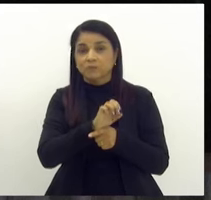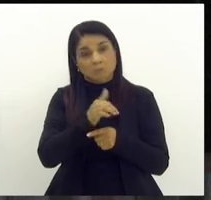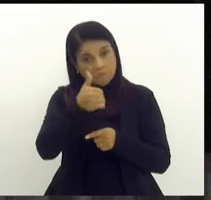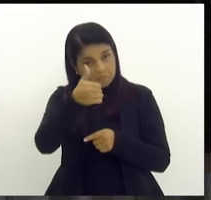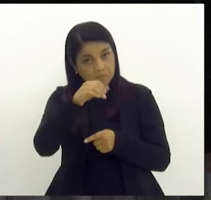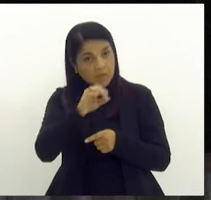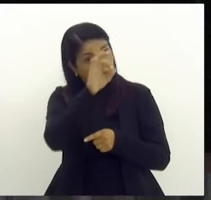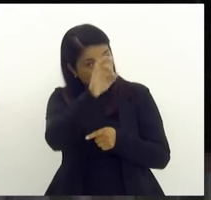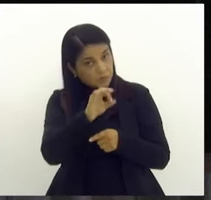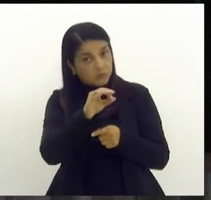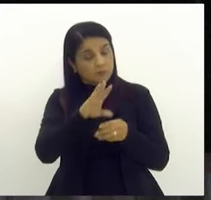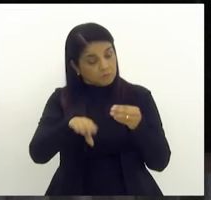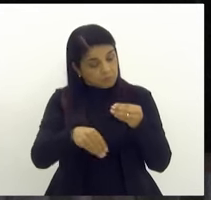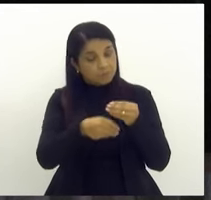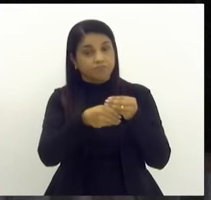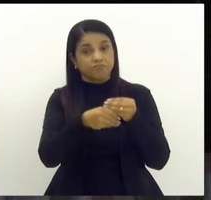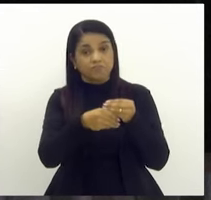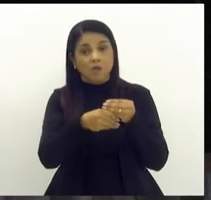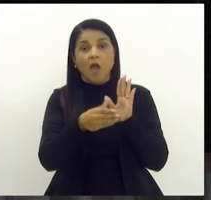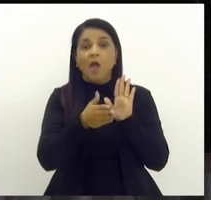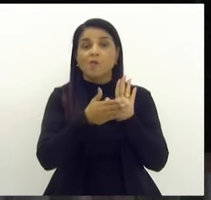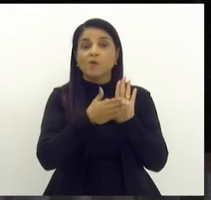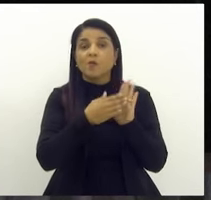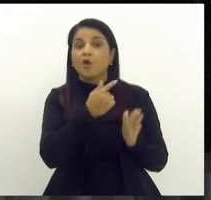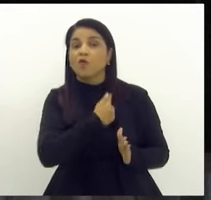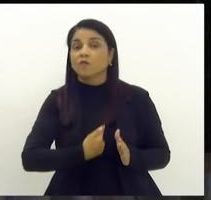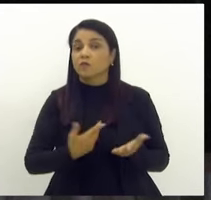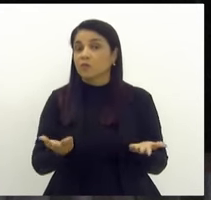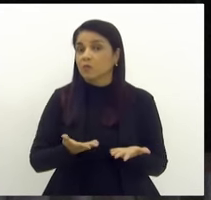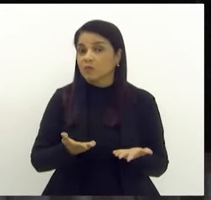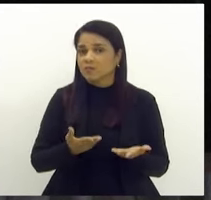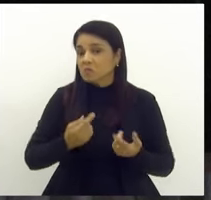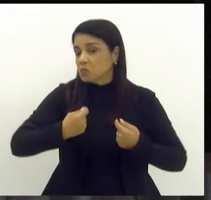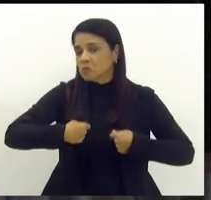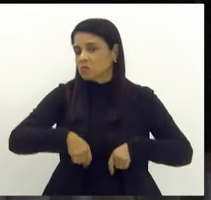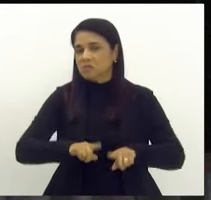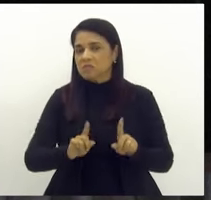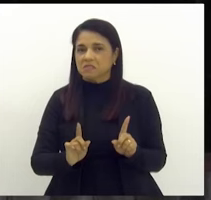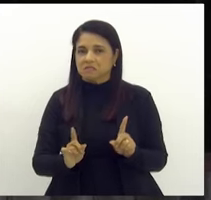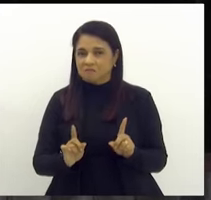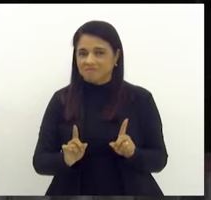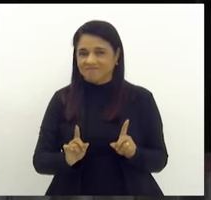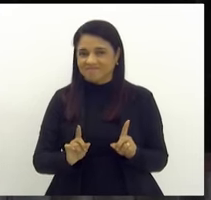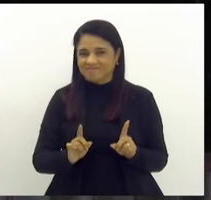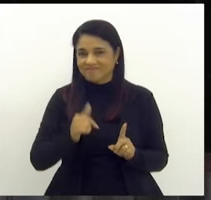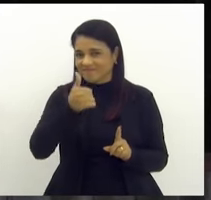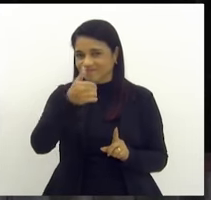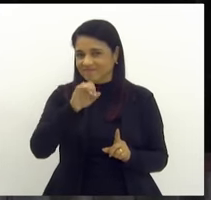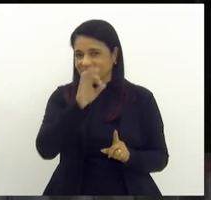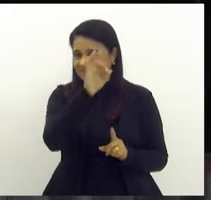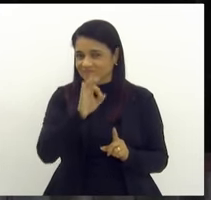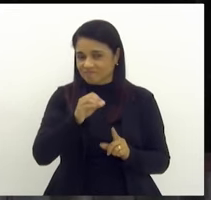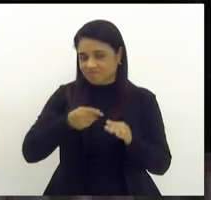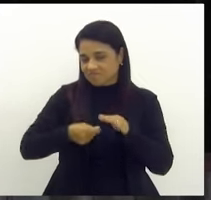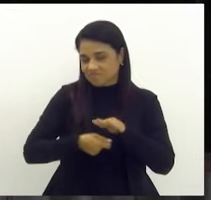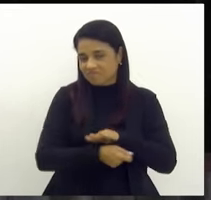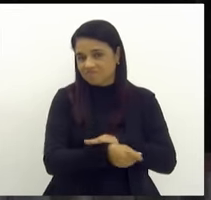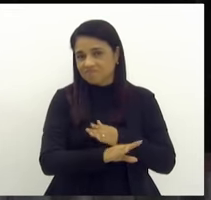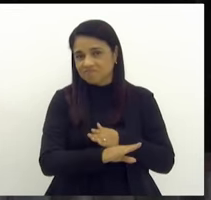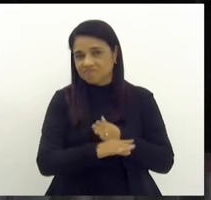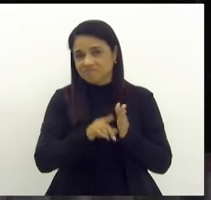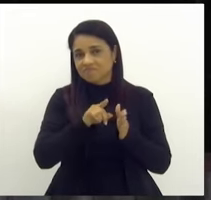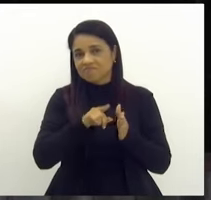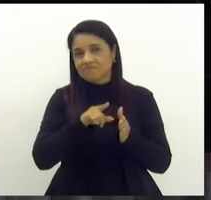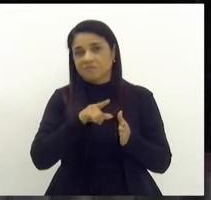10% qual é a proposta agora do governador não precisa mais disso ele não precisa mais contribuir na mesma